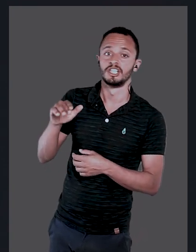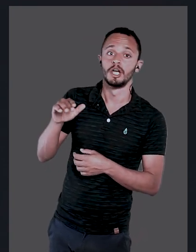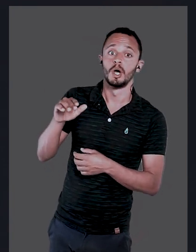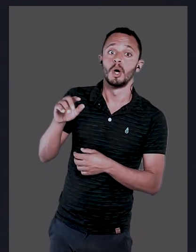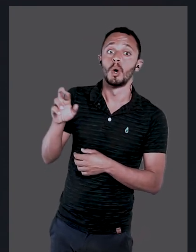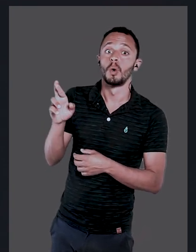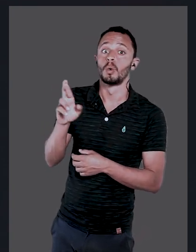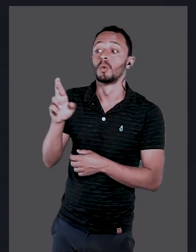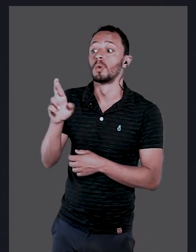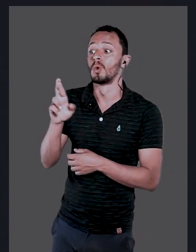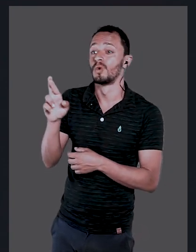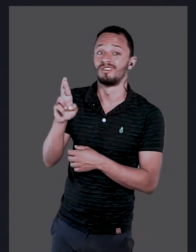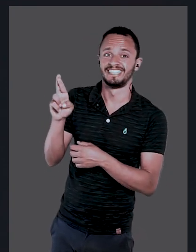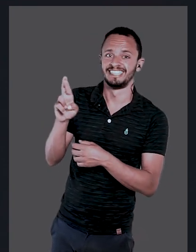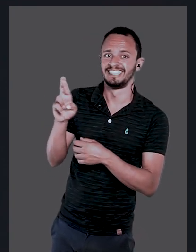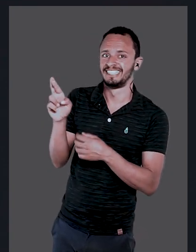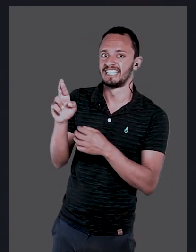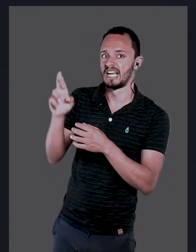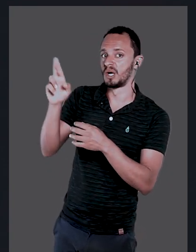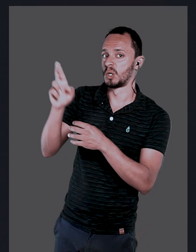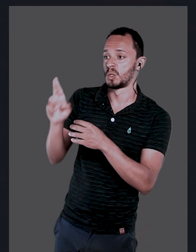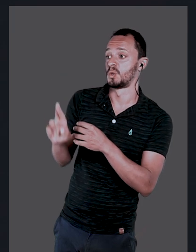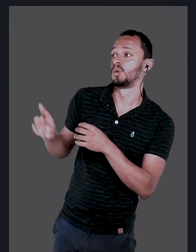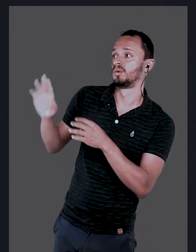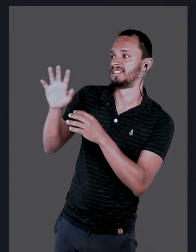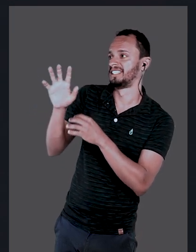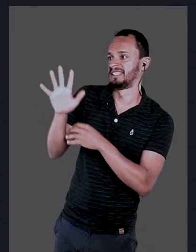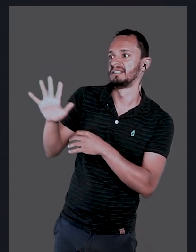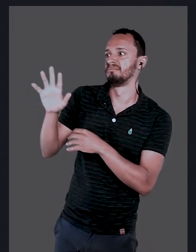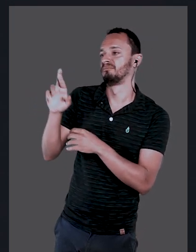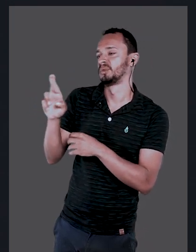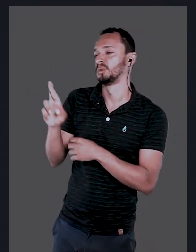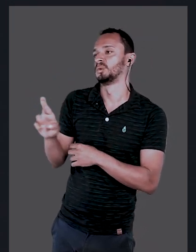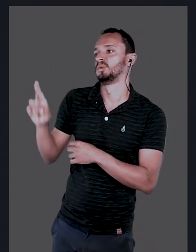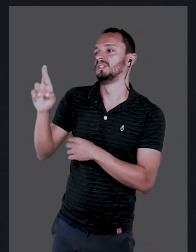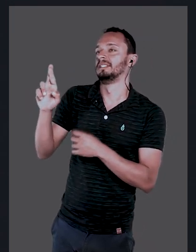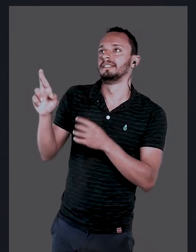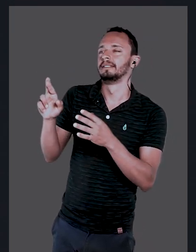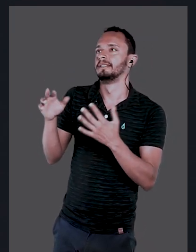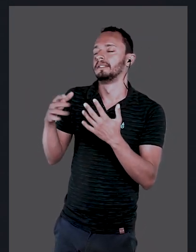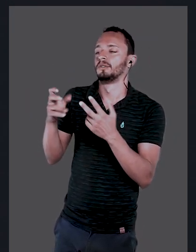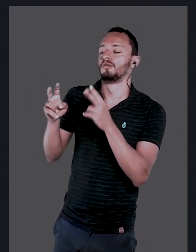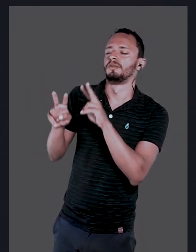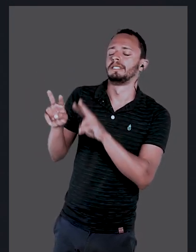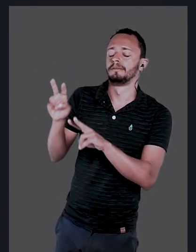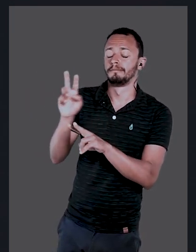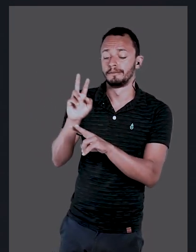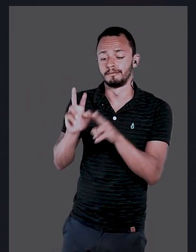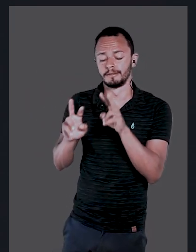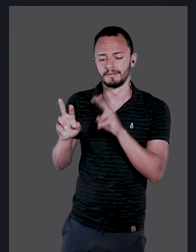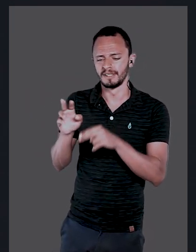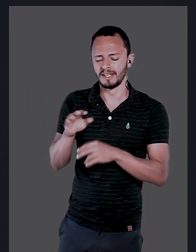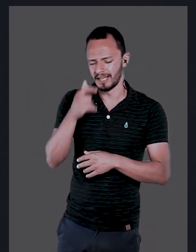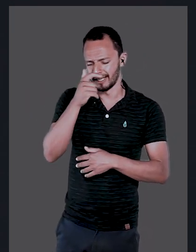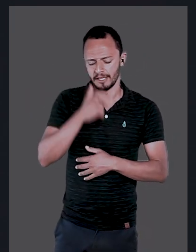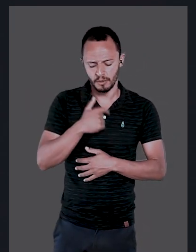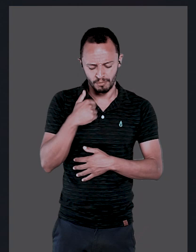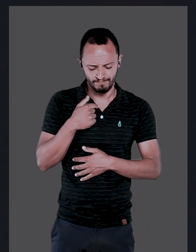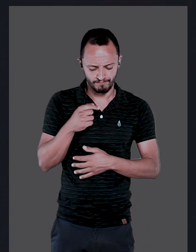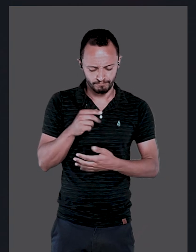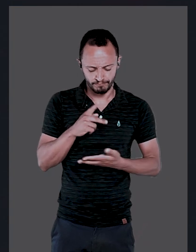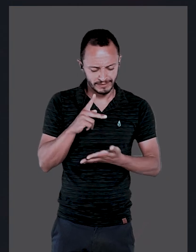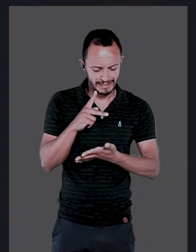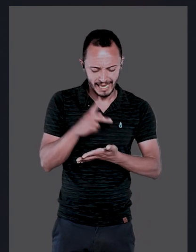a Rússia, o Putin não vai, isso não vai, aquilo não vai, porque eu fico vendo assim no lado prudente, não é? Eu